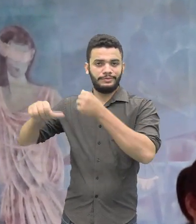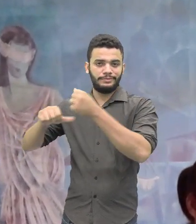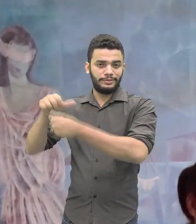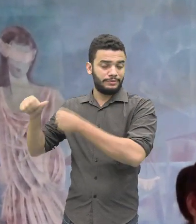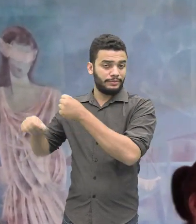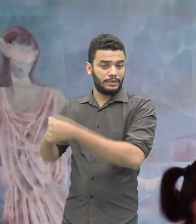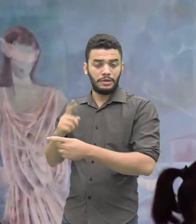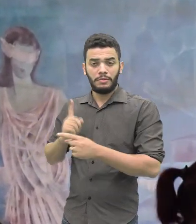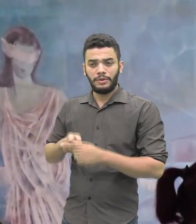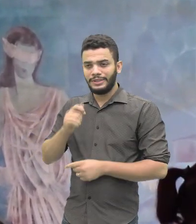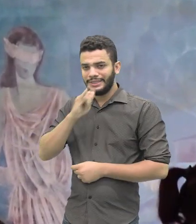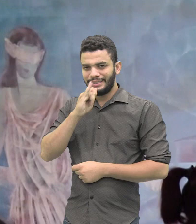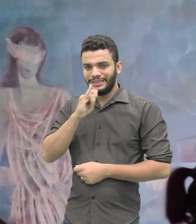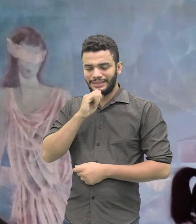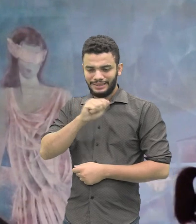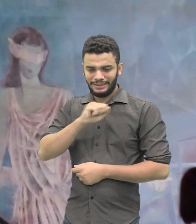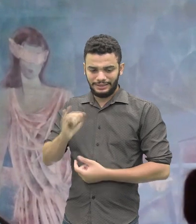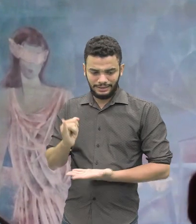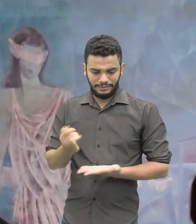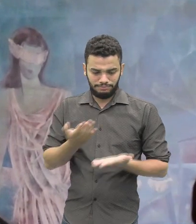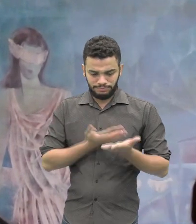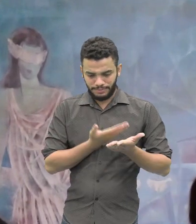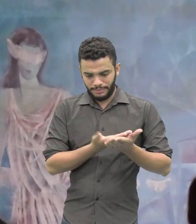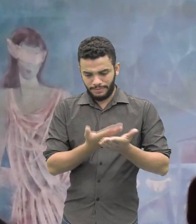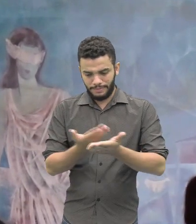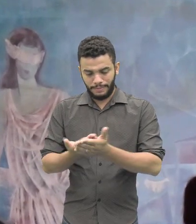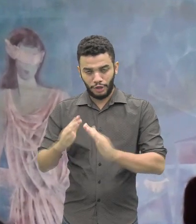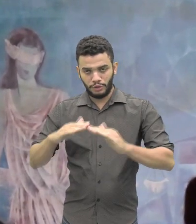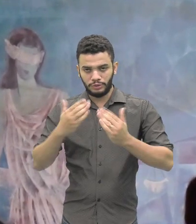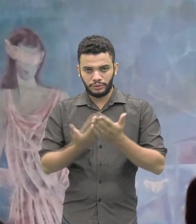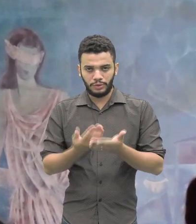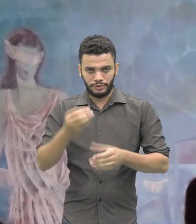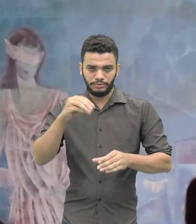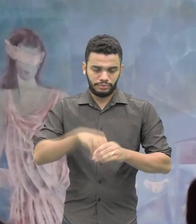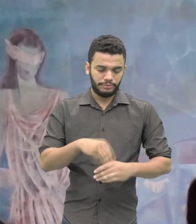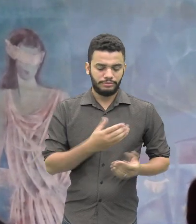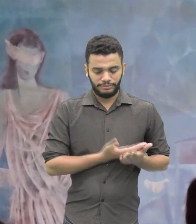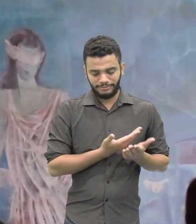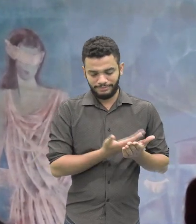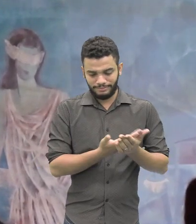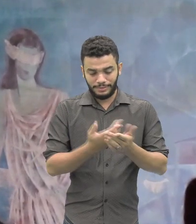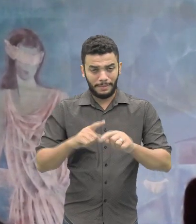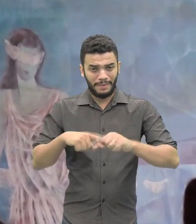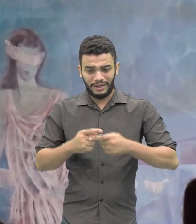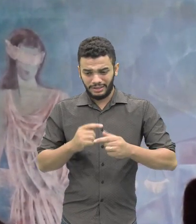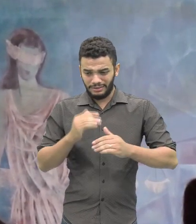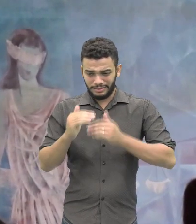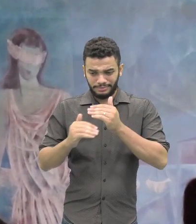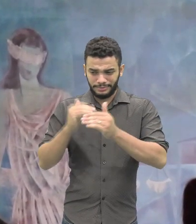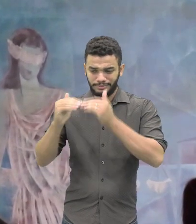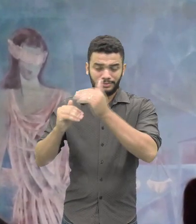a educação de verdade e essa transformação de vidas ela passa por todos nós que fazemos parte da educação